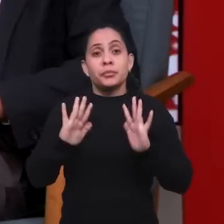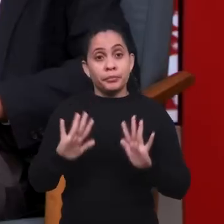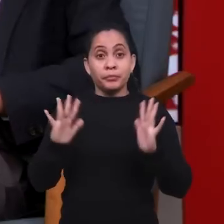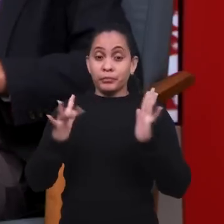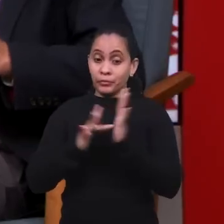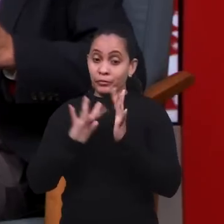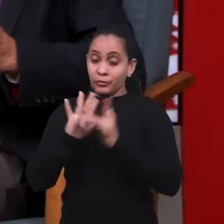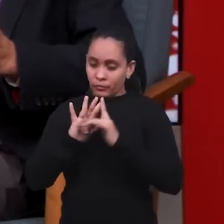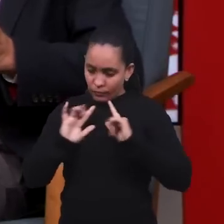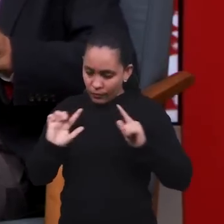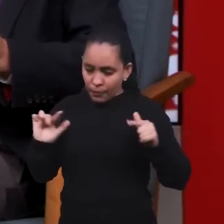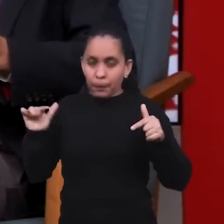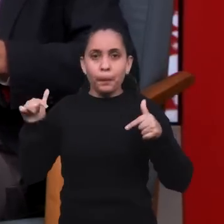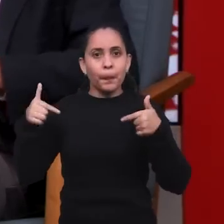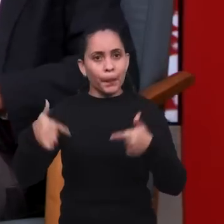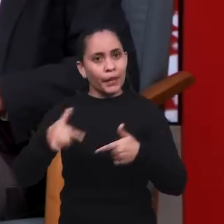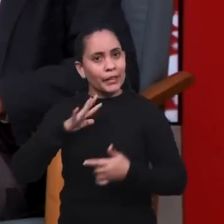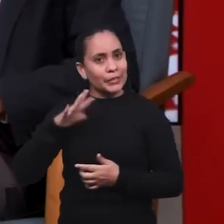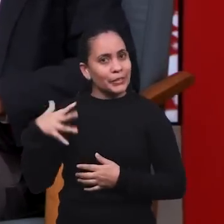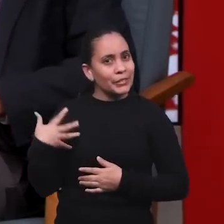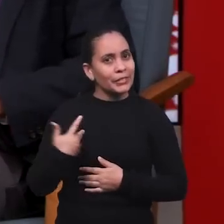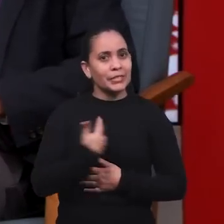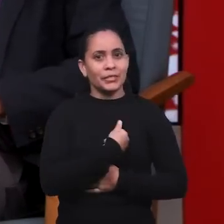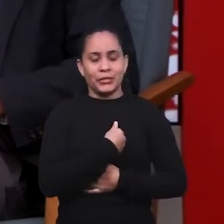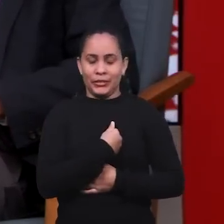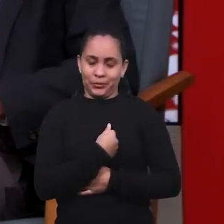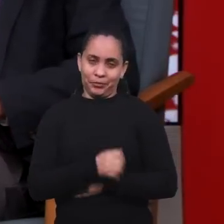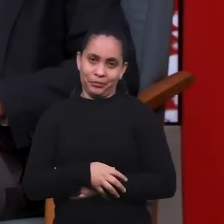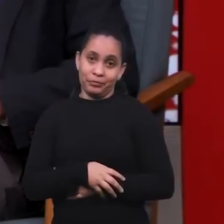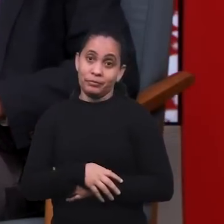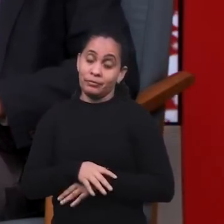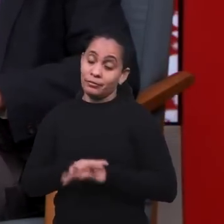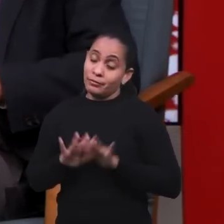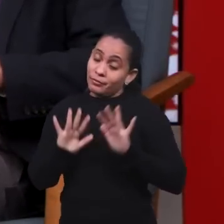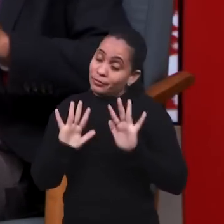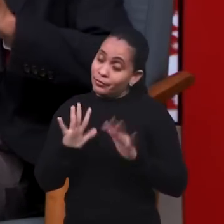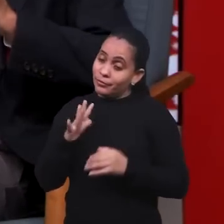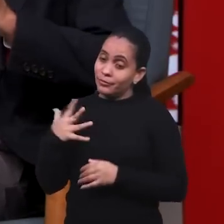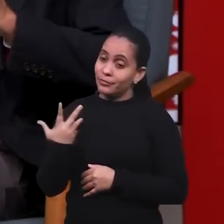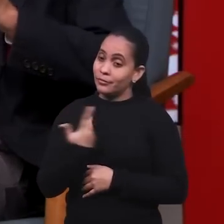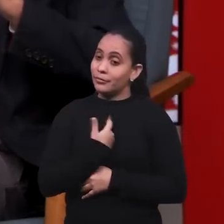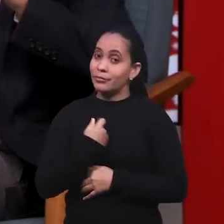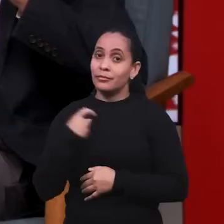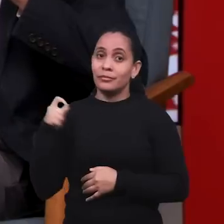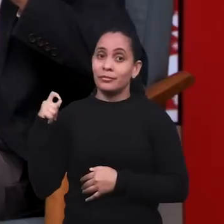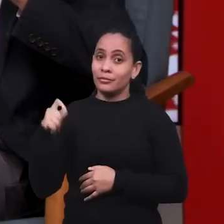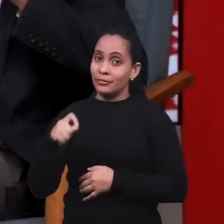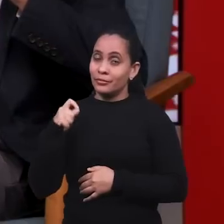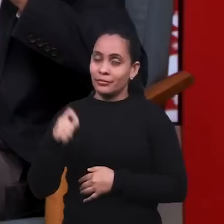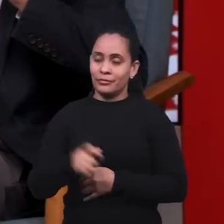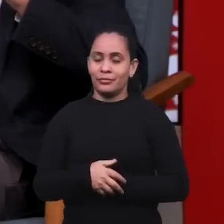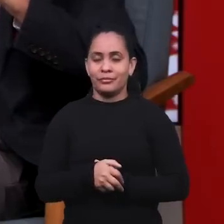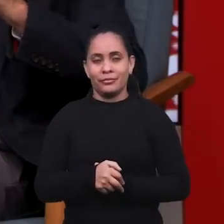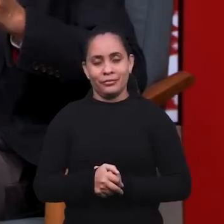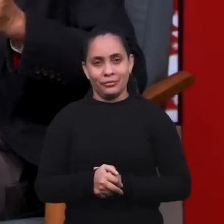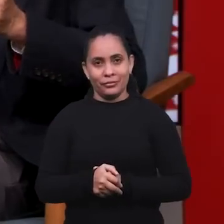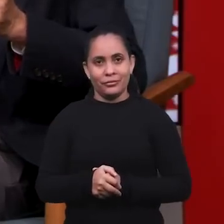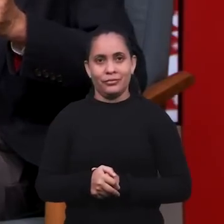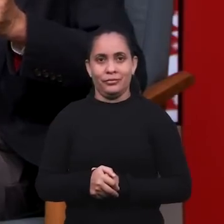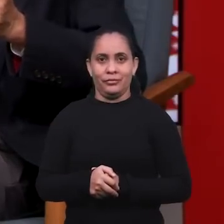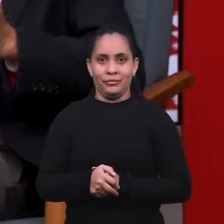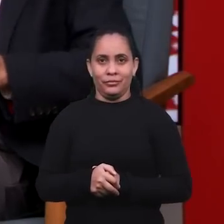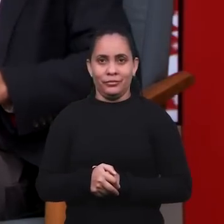isso, e Jesus opera a salvação. Mas a salvação, ela